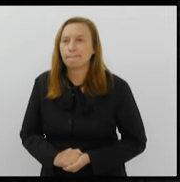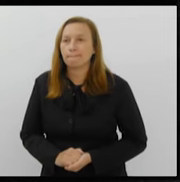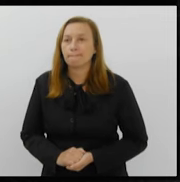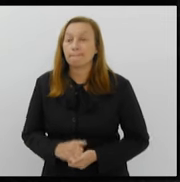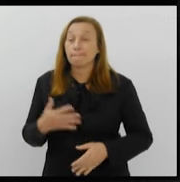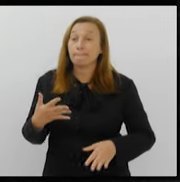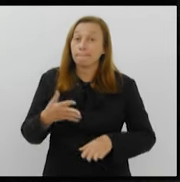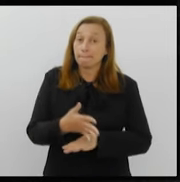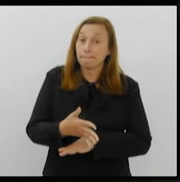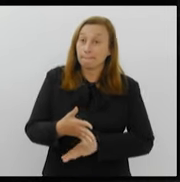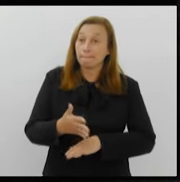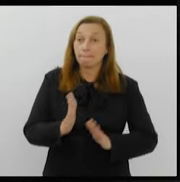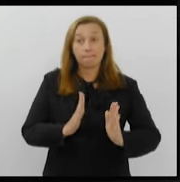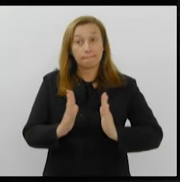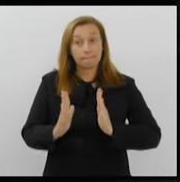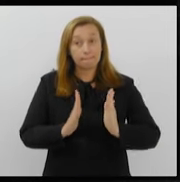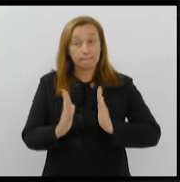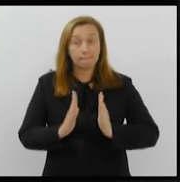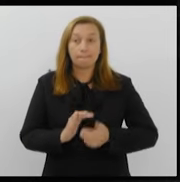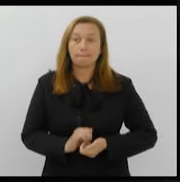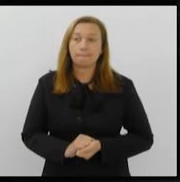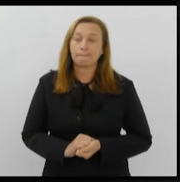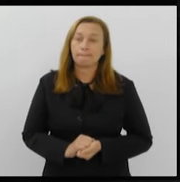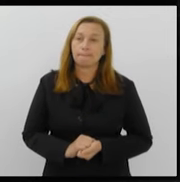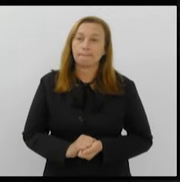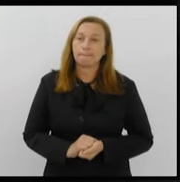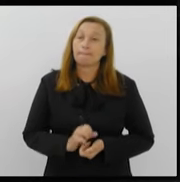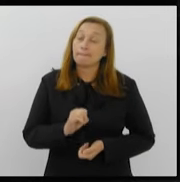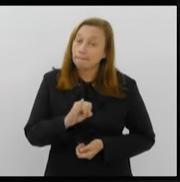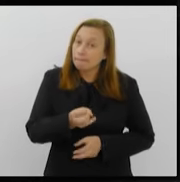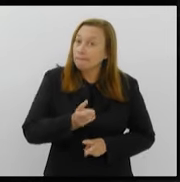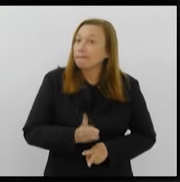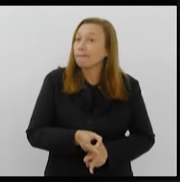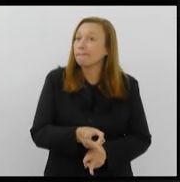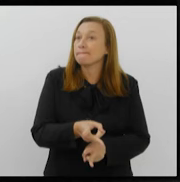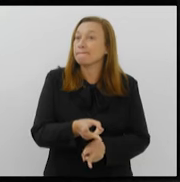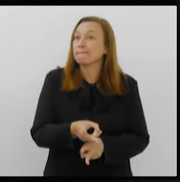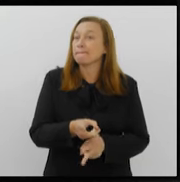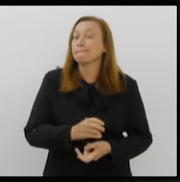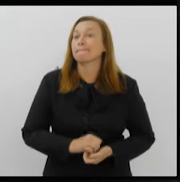Chegaremos a um ponto, se assim continuar,